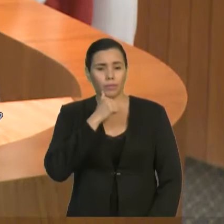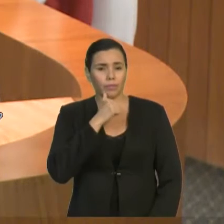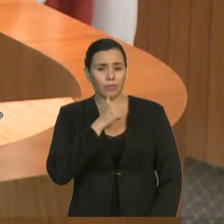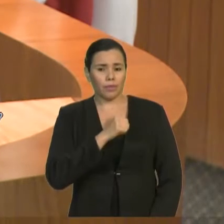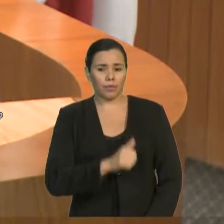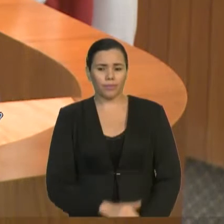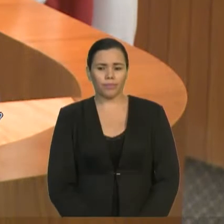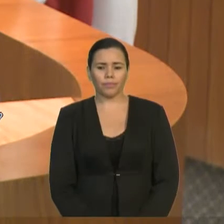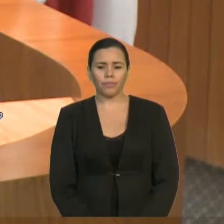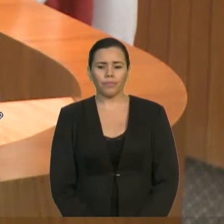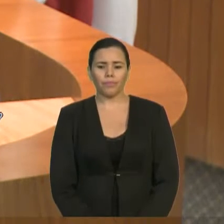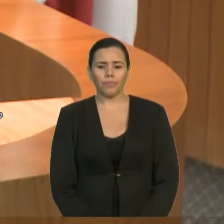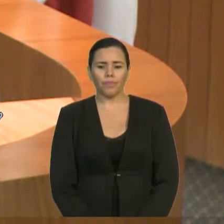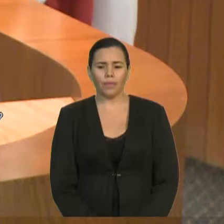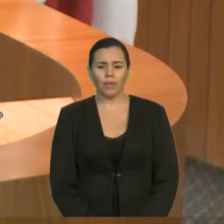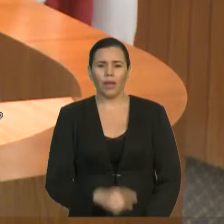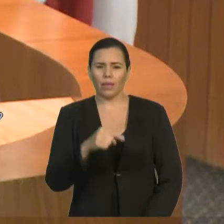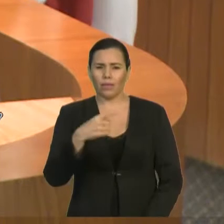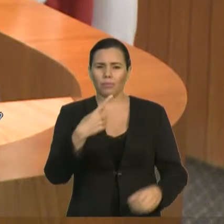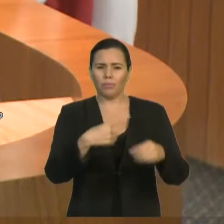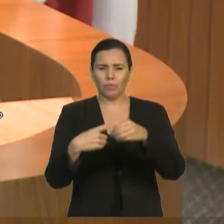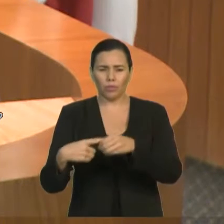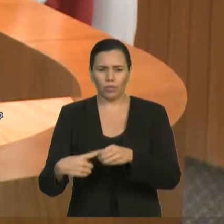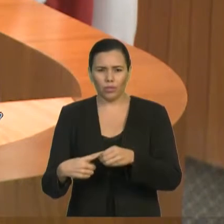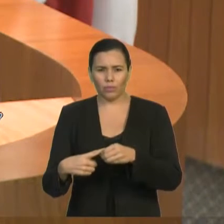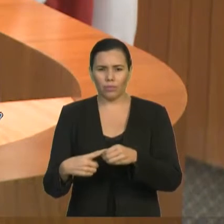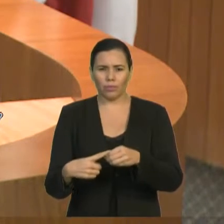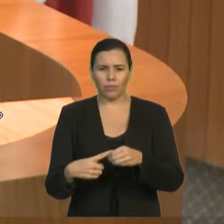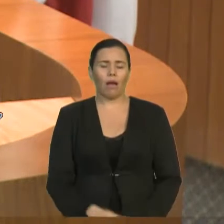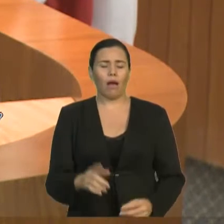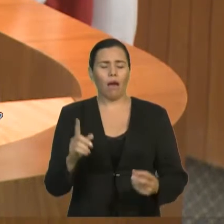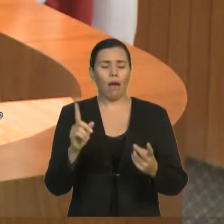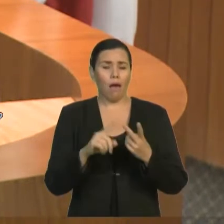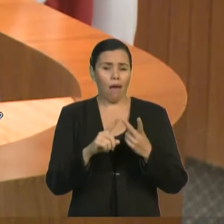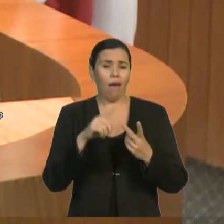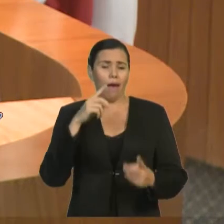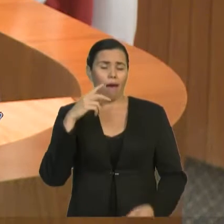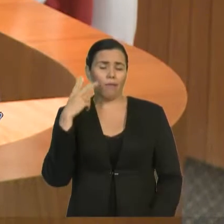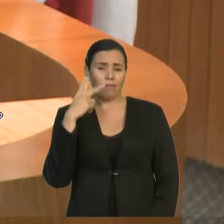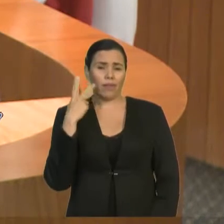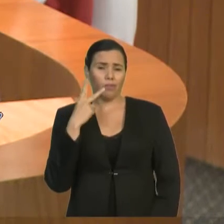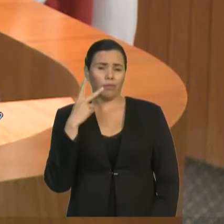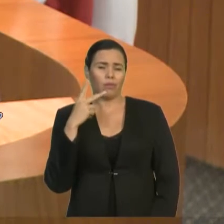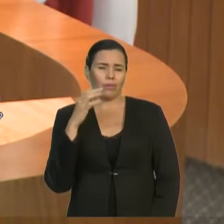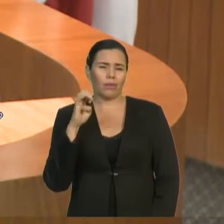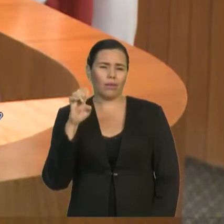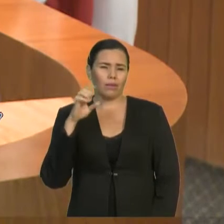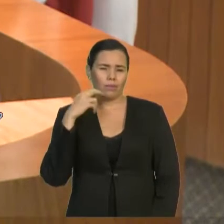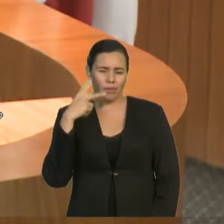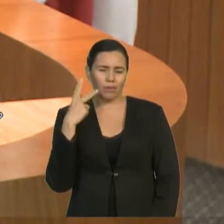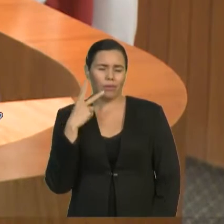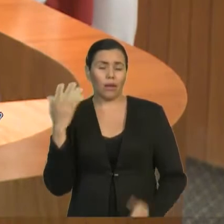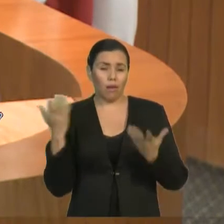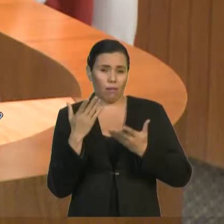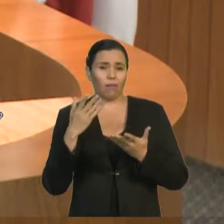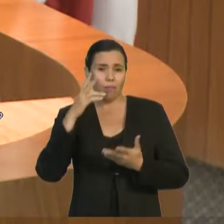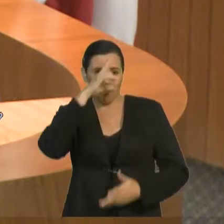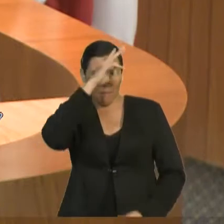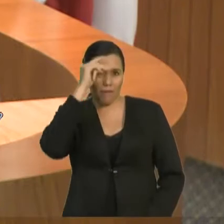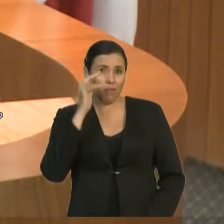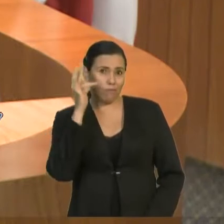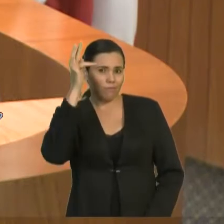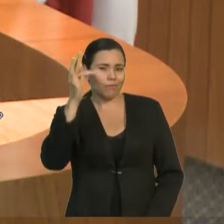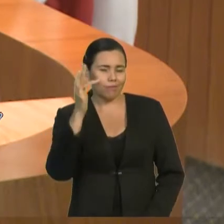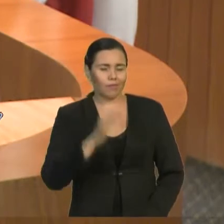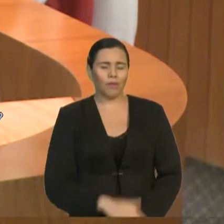primeira vez, aquele município vai ser comandado por uma mulher. E também quero parabenizar o Márcio Santiago,